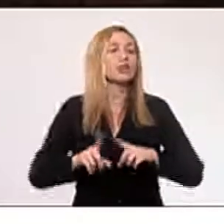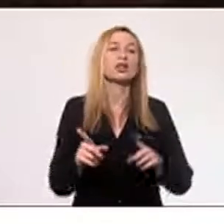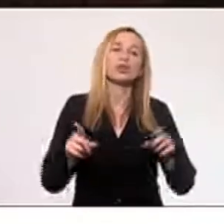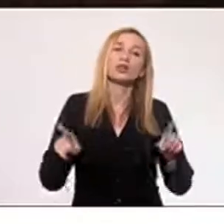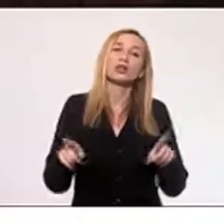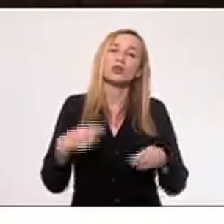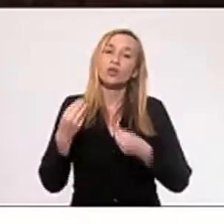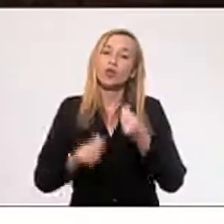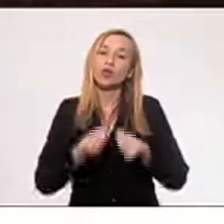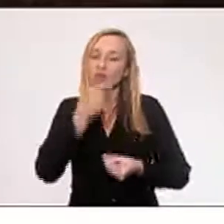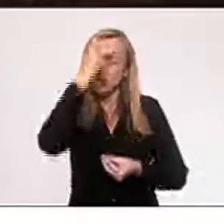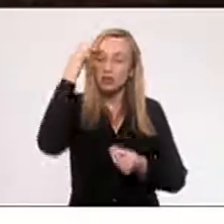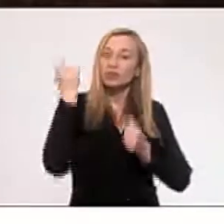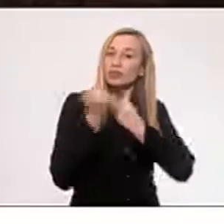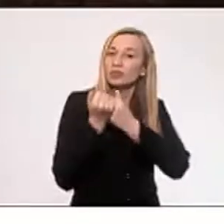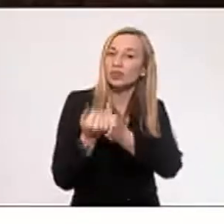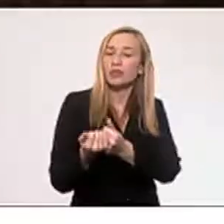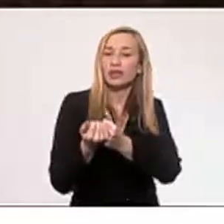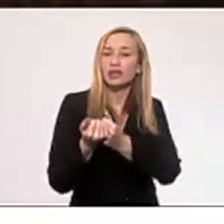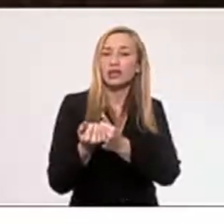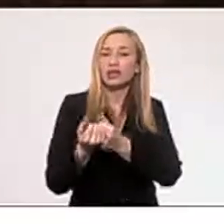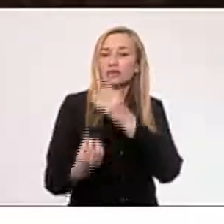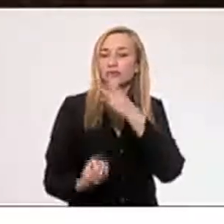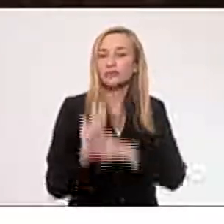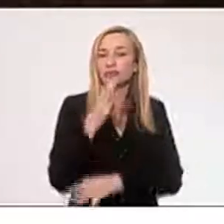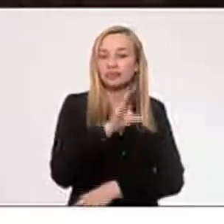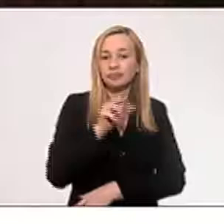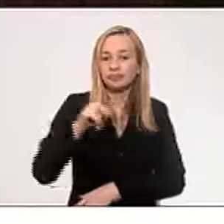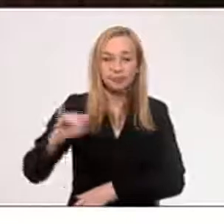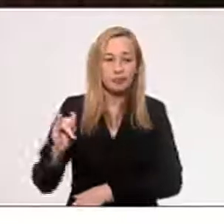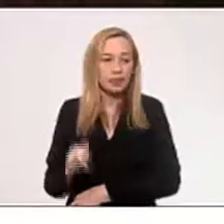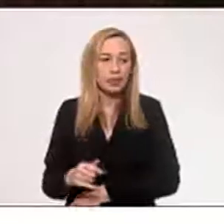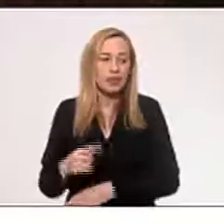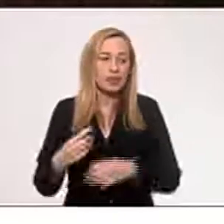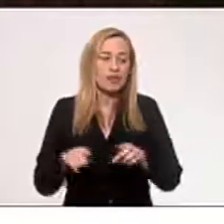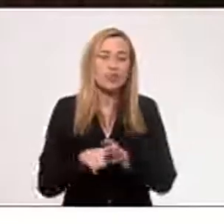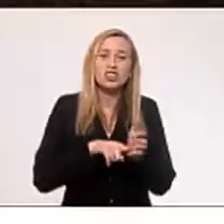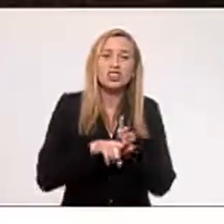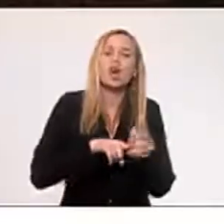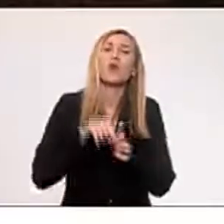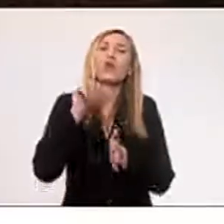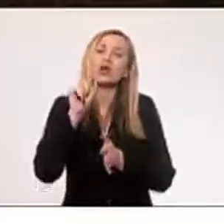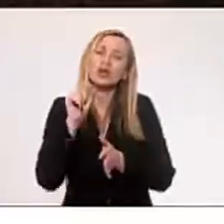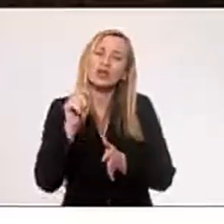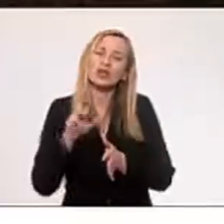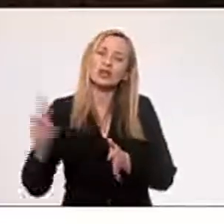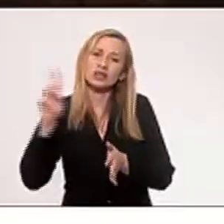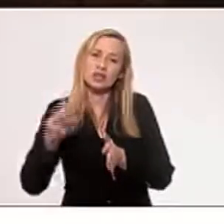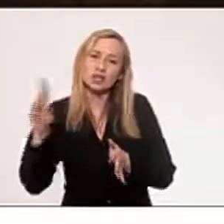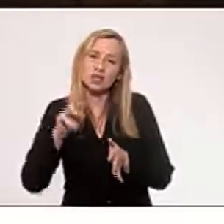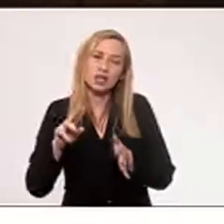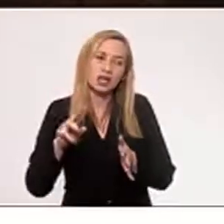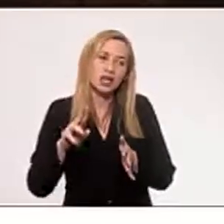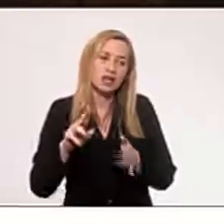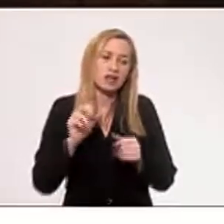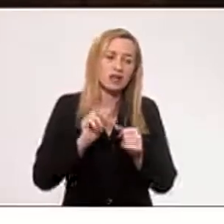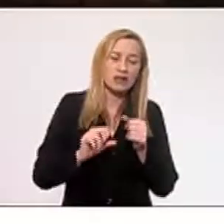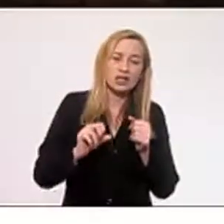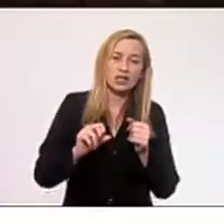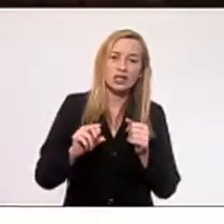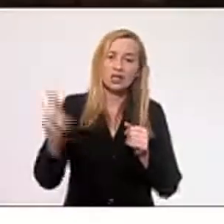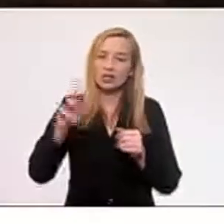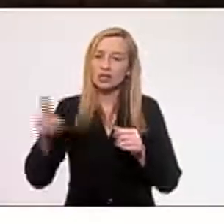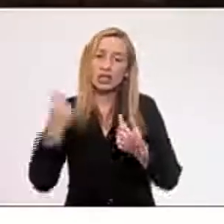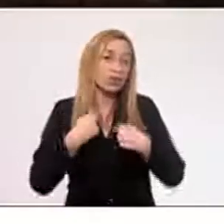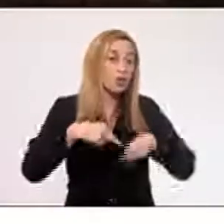parceiros. Instaurar uma CPI para investigar sabe-se lá o que das universidades, é trazer as universidades contra o parlamento,